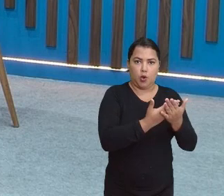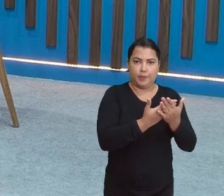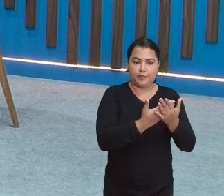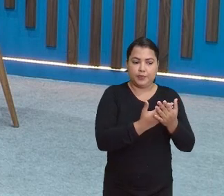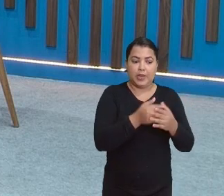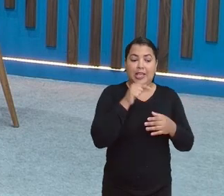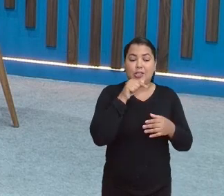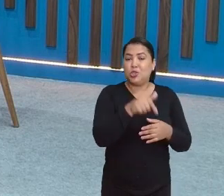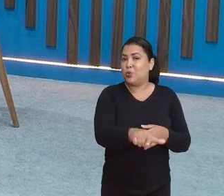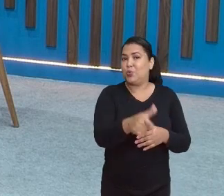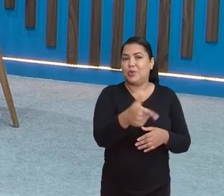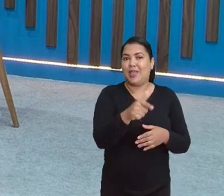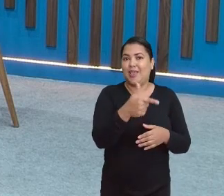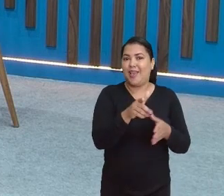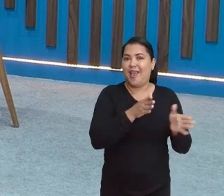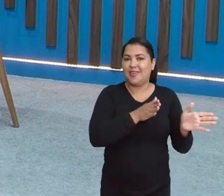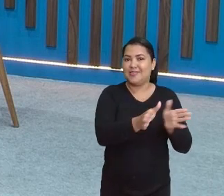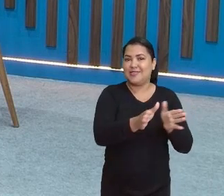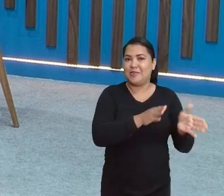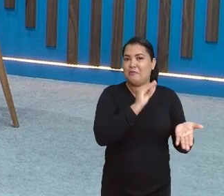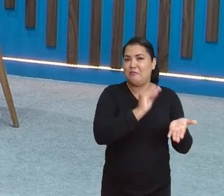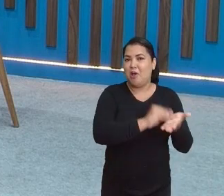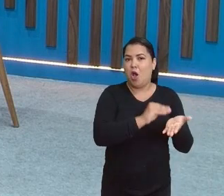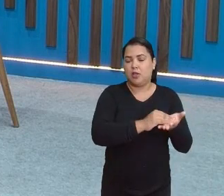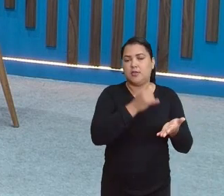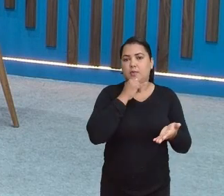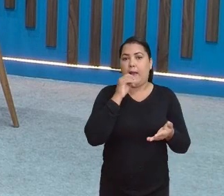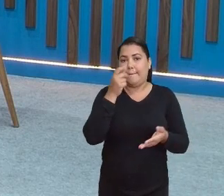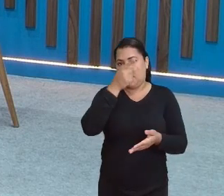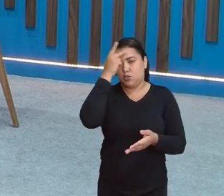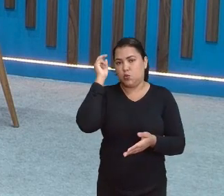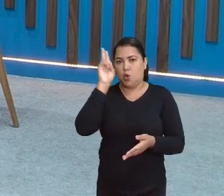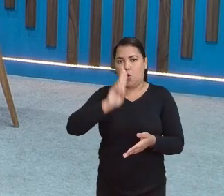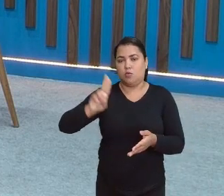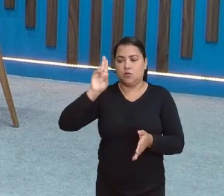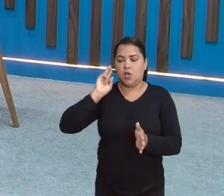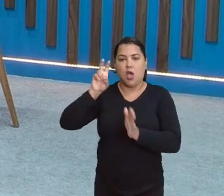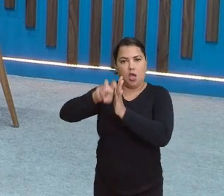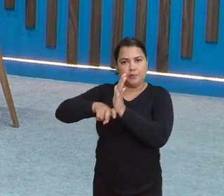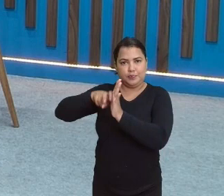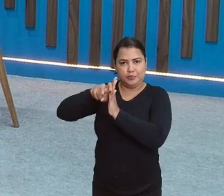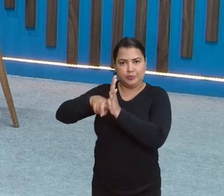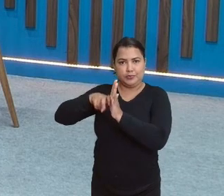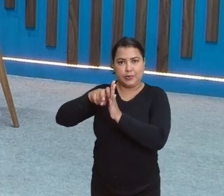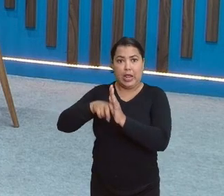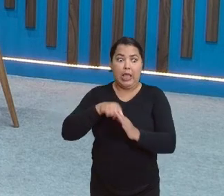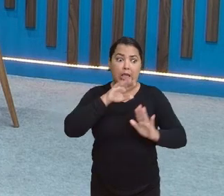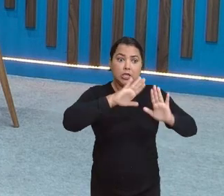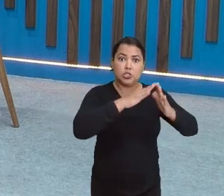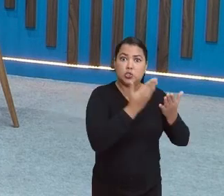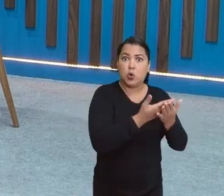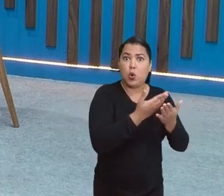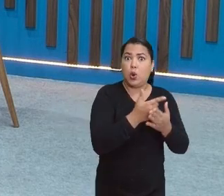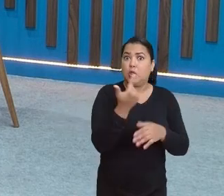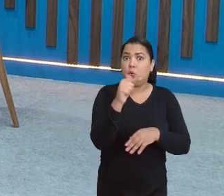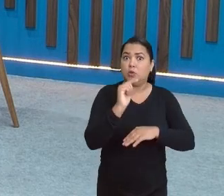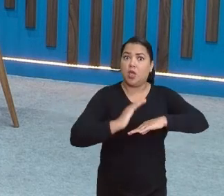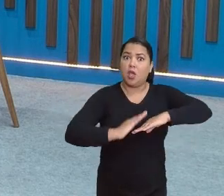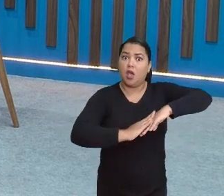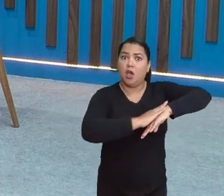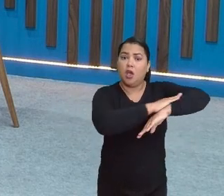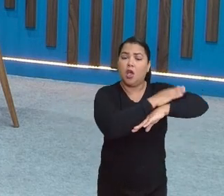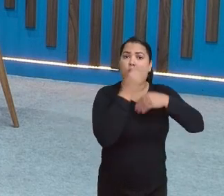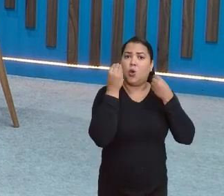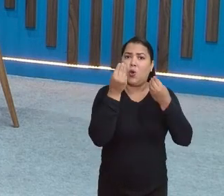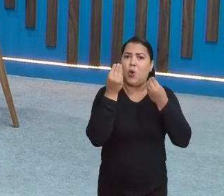não é acessível, onde ela não tem rampa de acesso, onde ele não tem... Então fica muito mais difícil para essa pessoa, né?